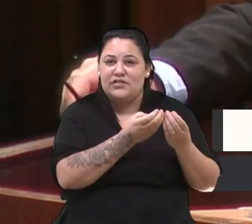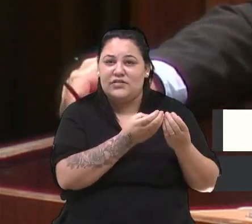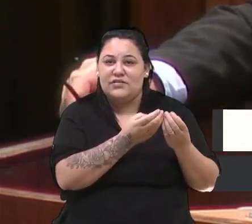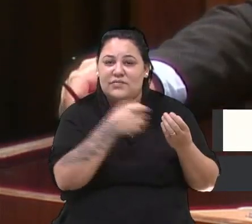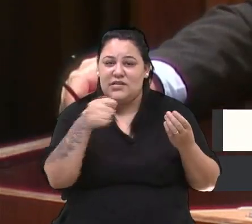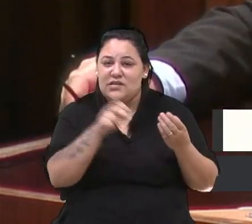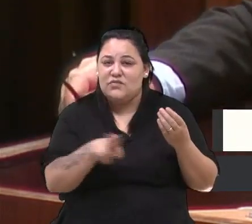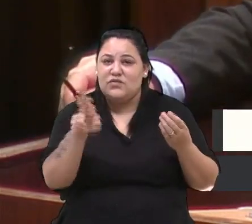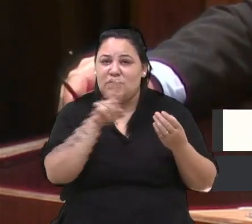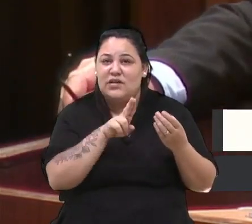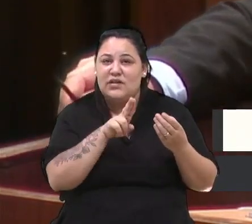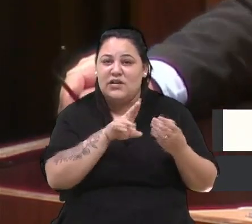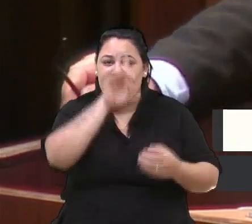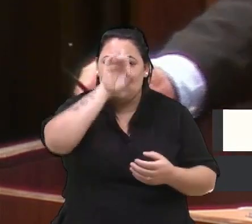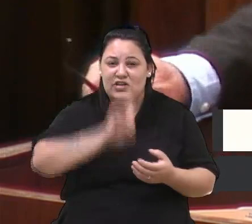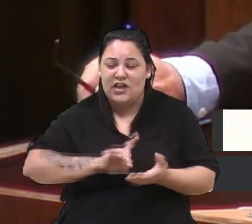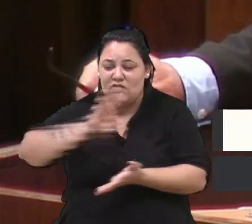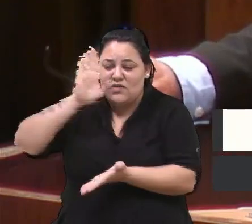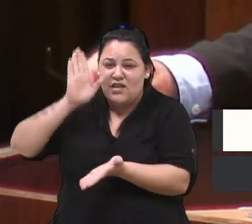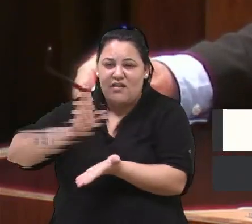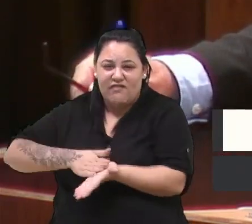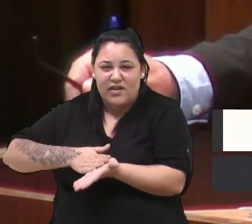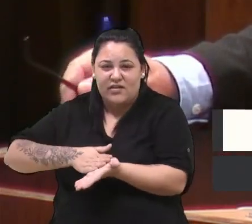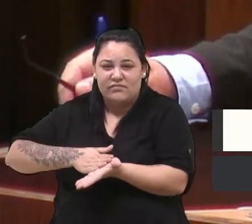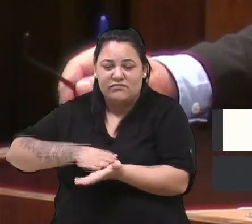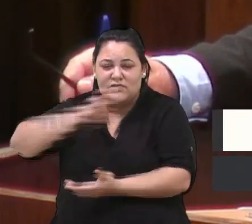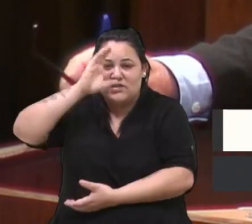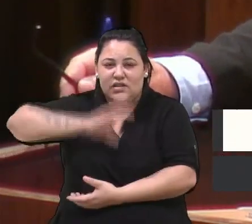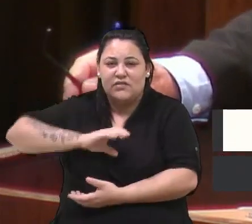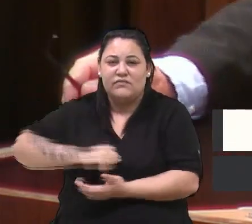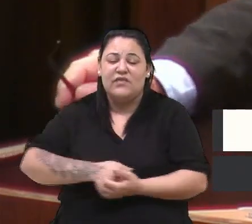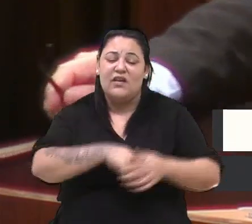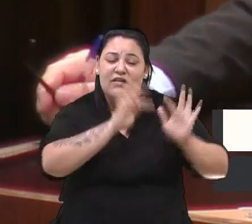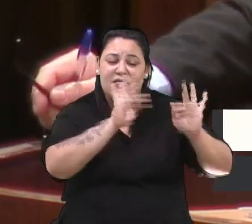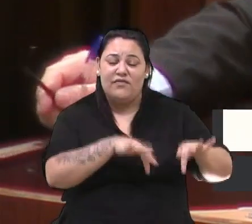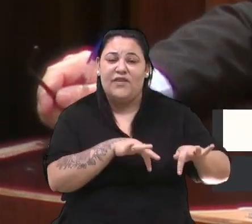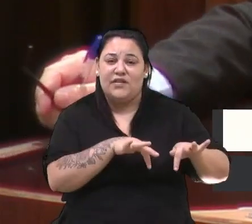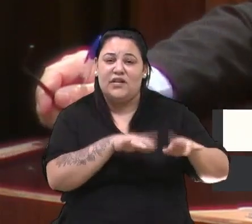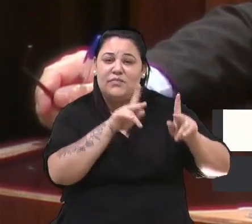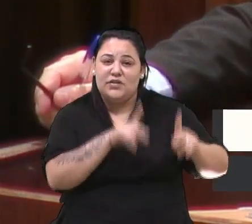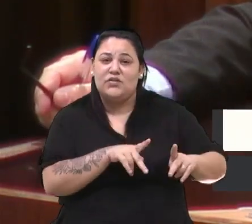nós. Direito e dever do cidadão. Chega do cidadão ser só